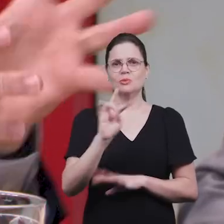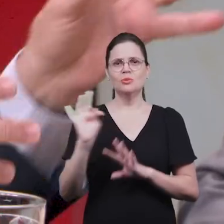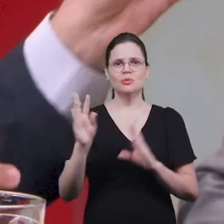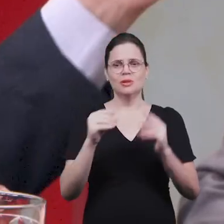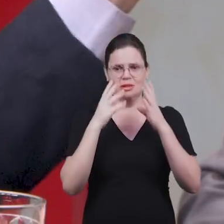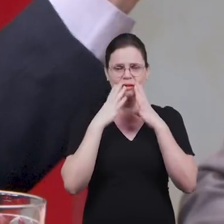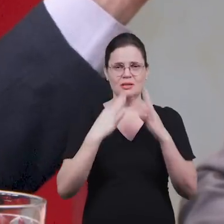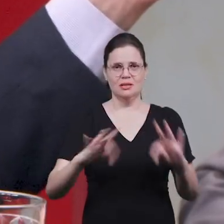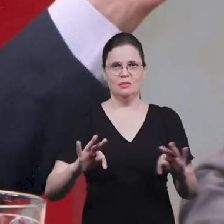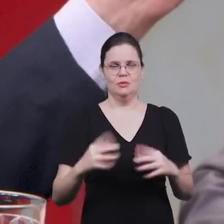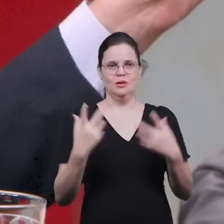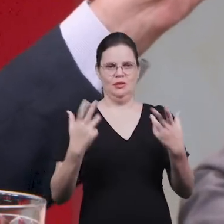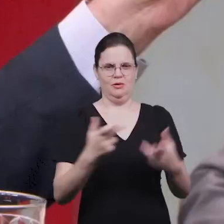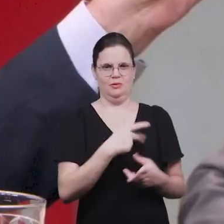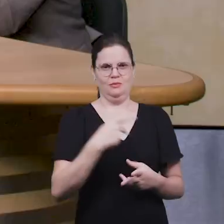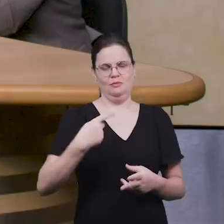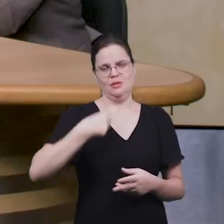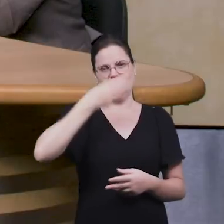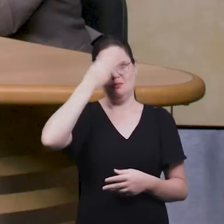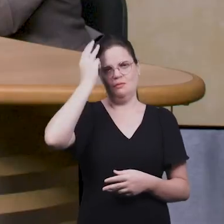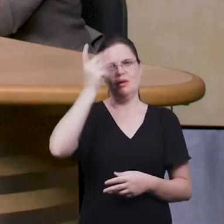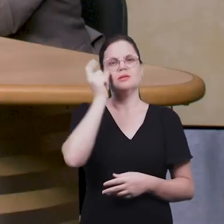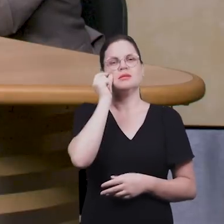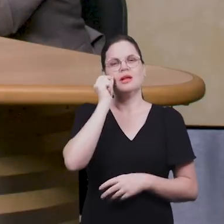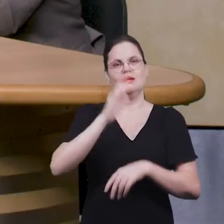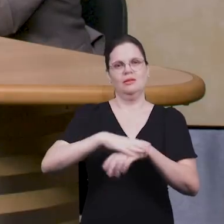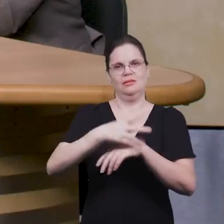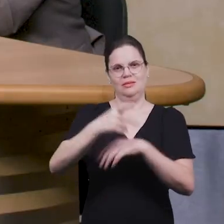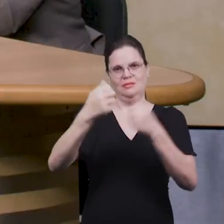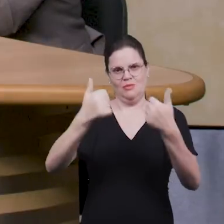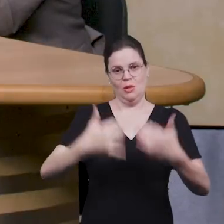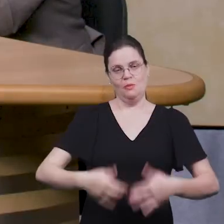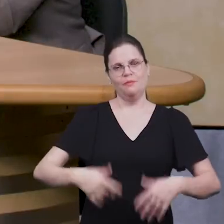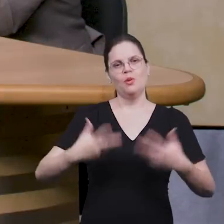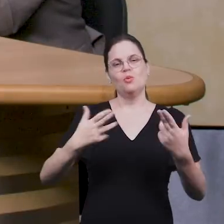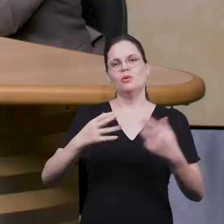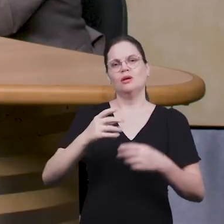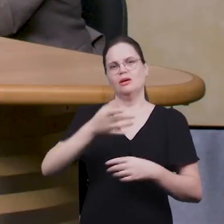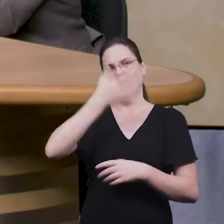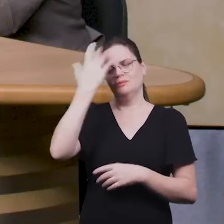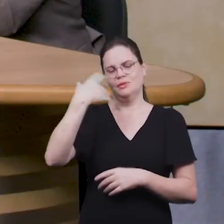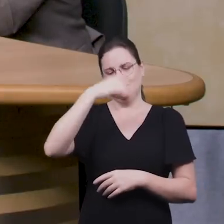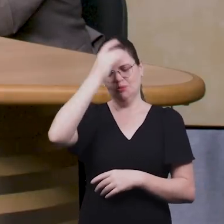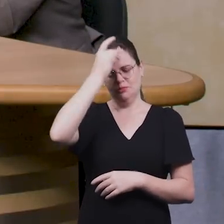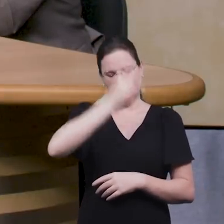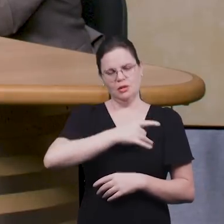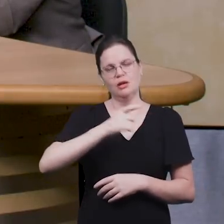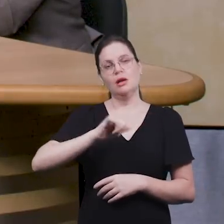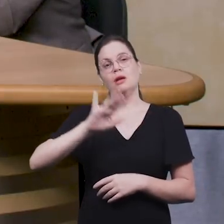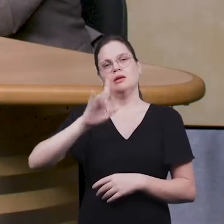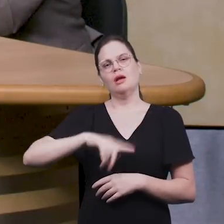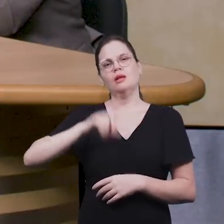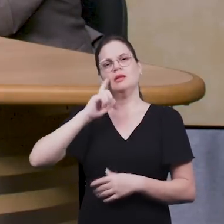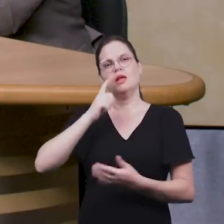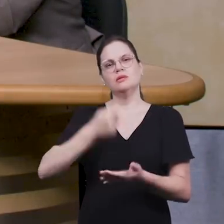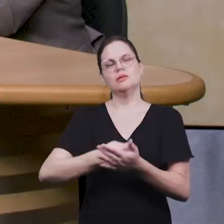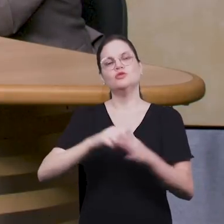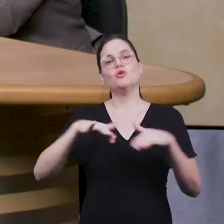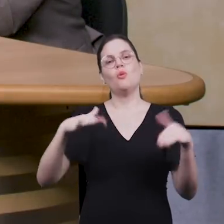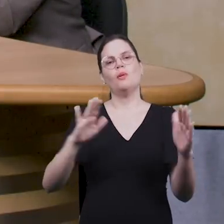vidas. Porque, como o Marcelo disse, é um ato de Deus que ele realiza sobre quem ele